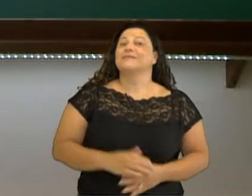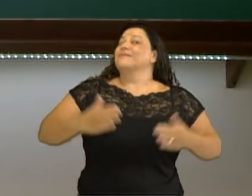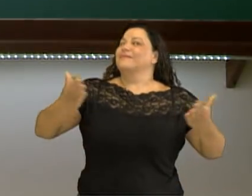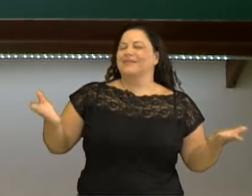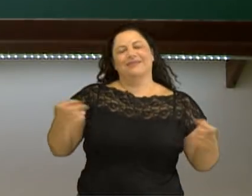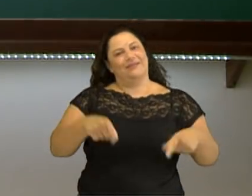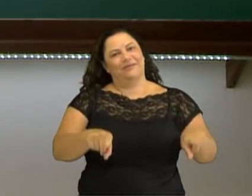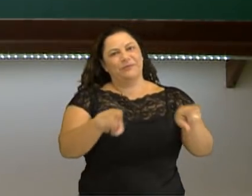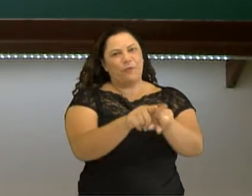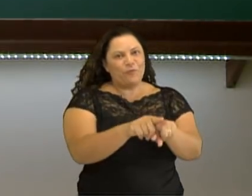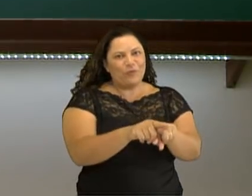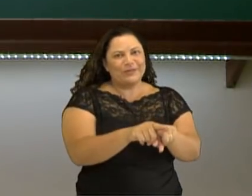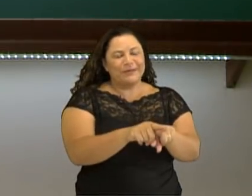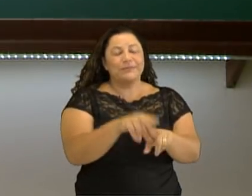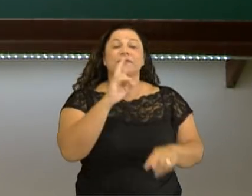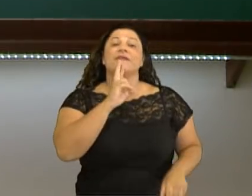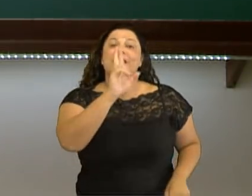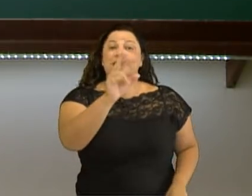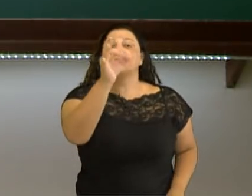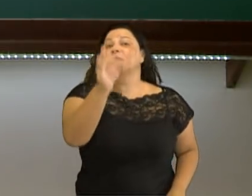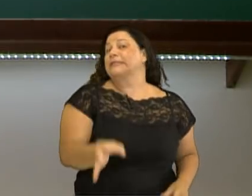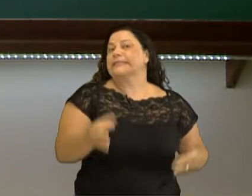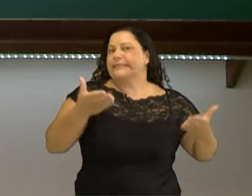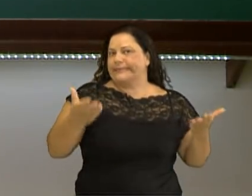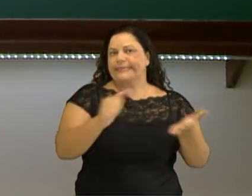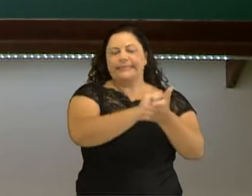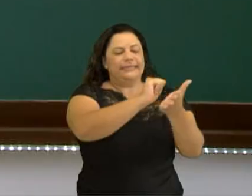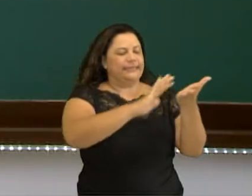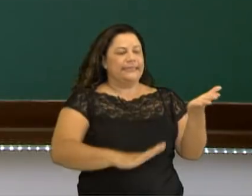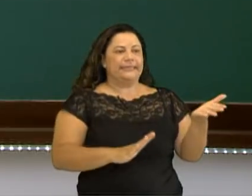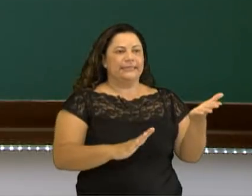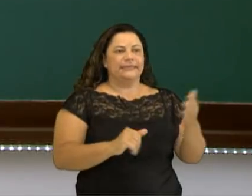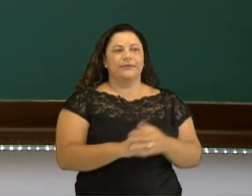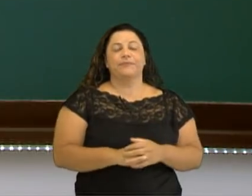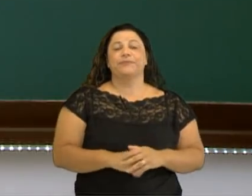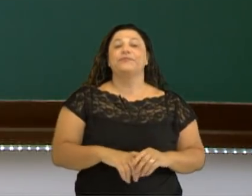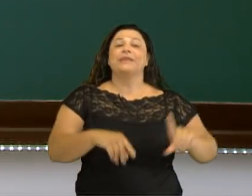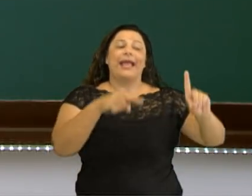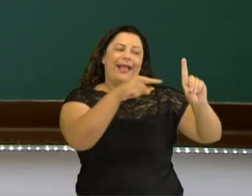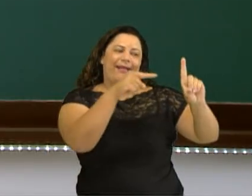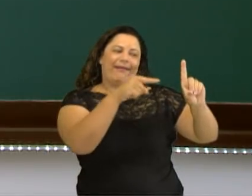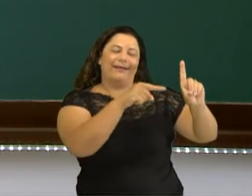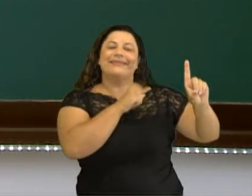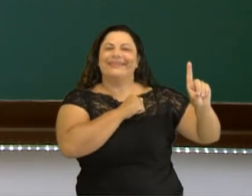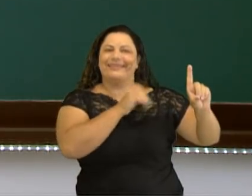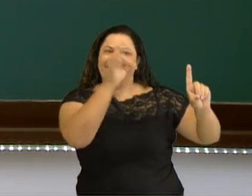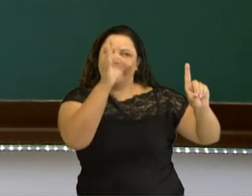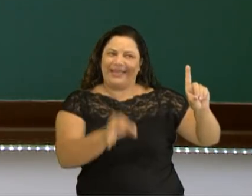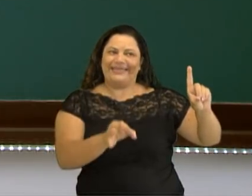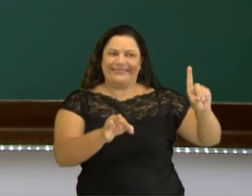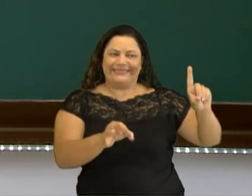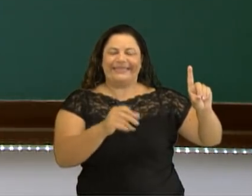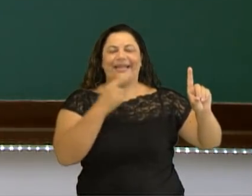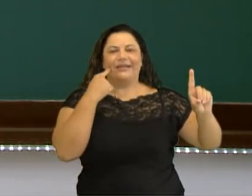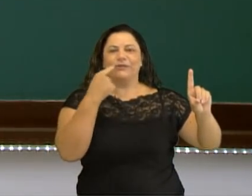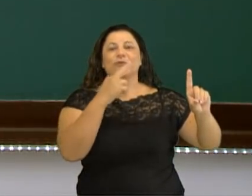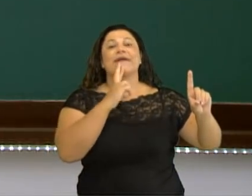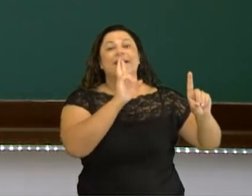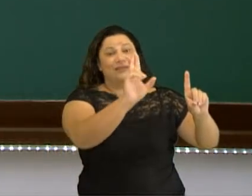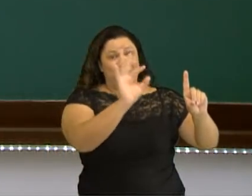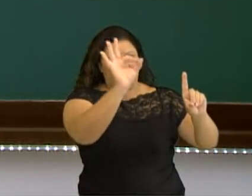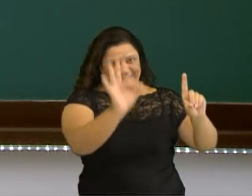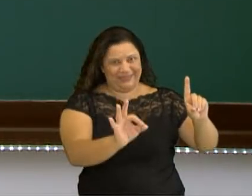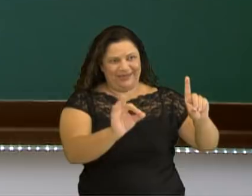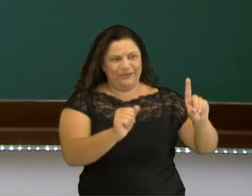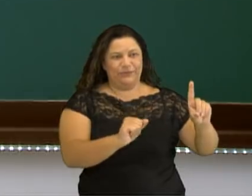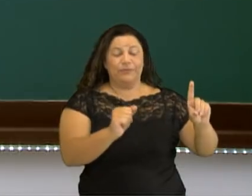Estamos de volta e a resposta certa desse exercício é a alternativa da letra D. O Triquecos manatus aqui está escrito